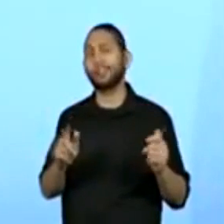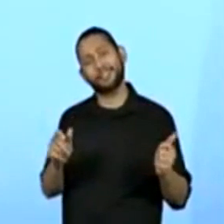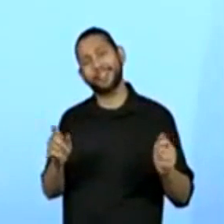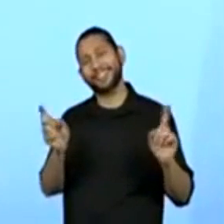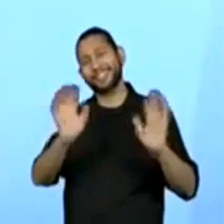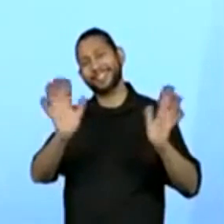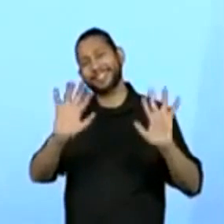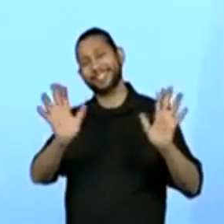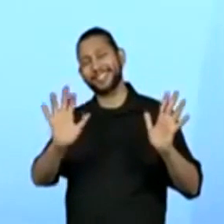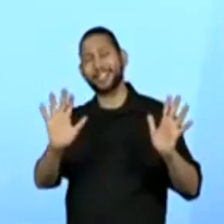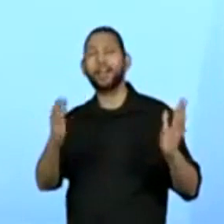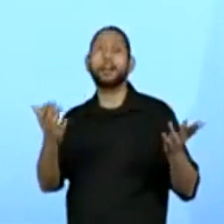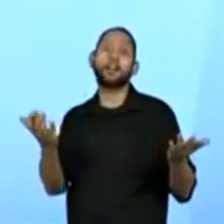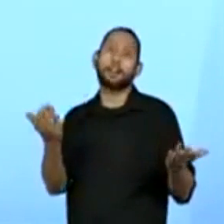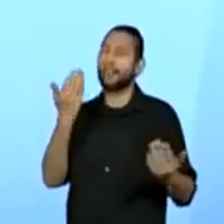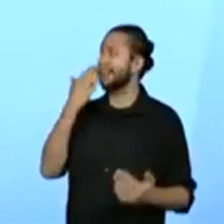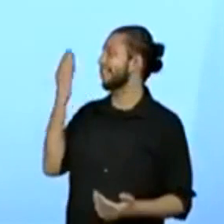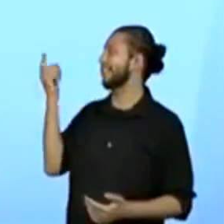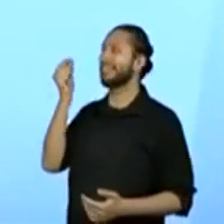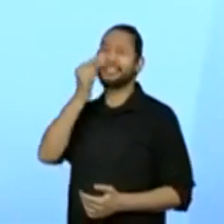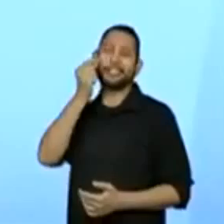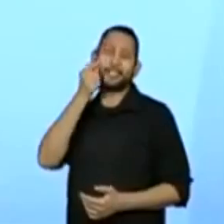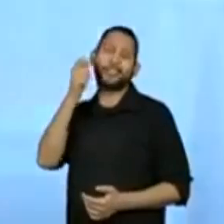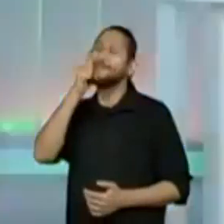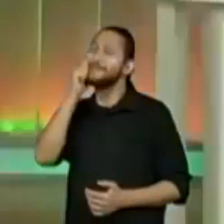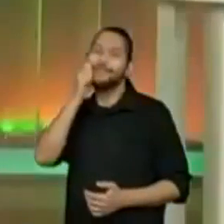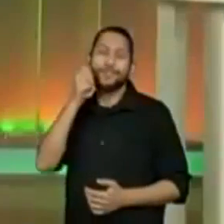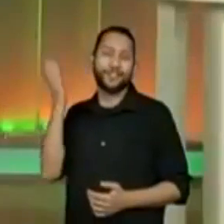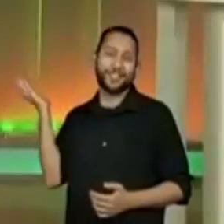uma próxima. Lininha, que